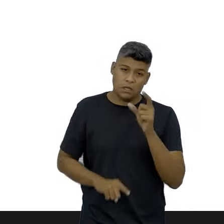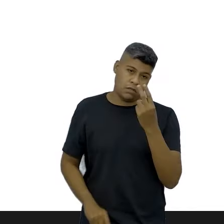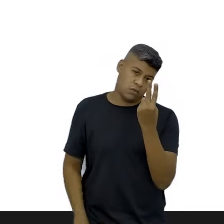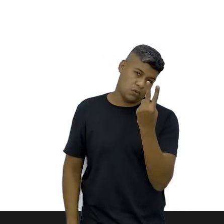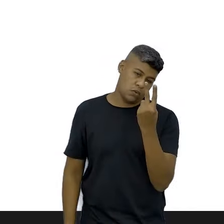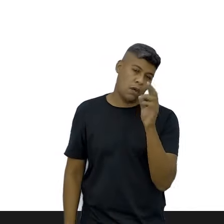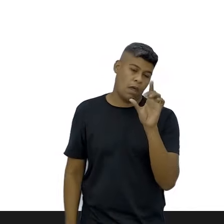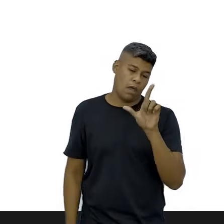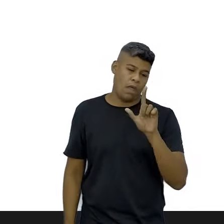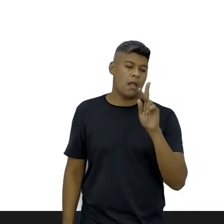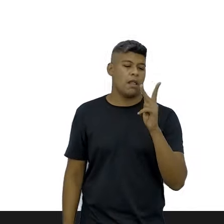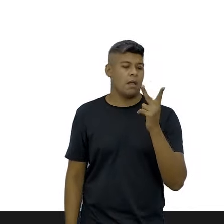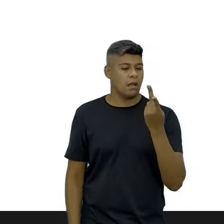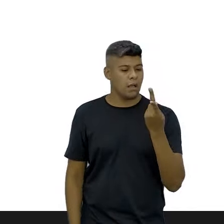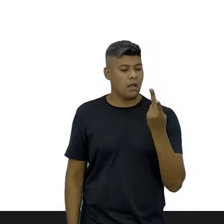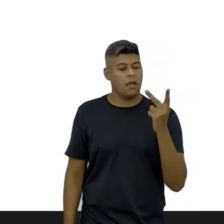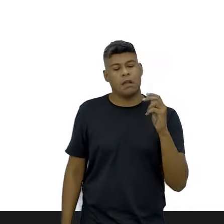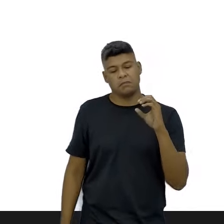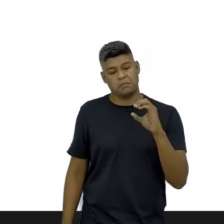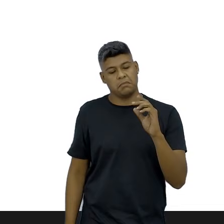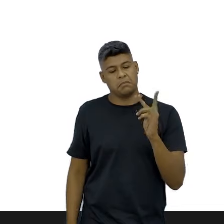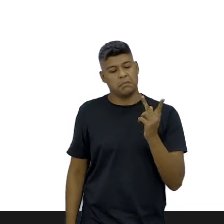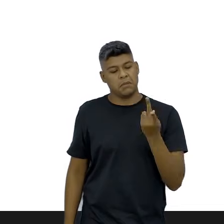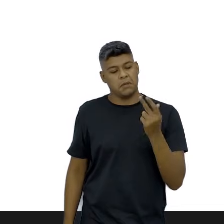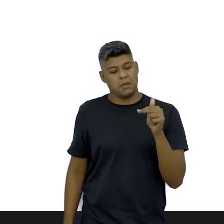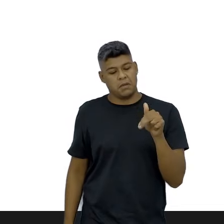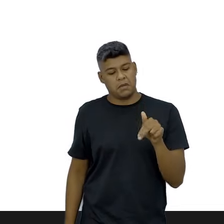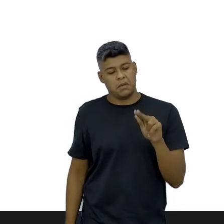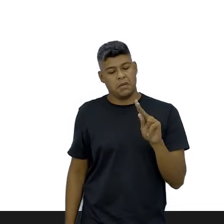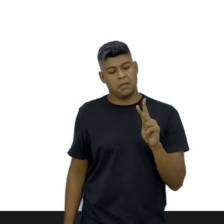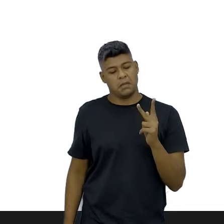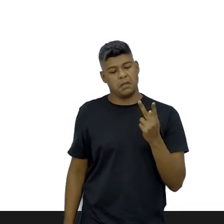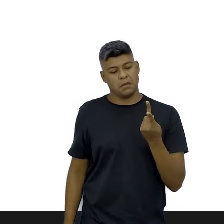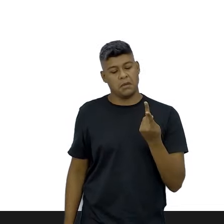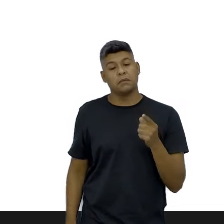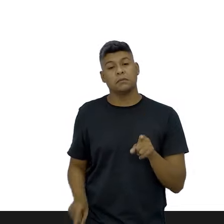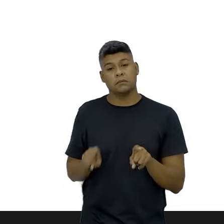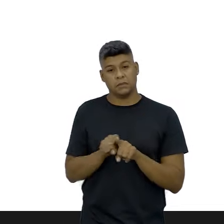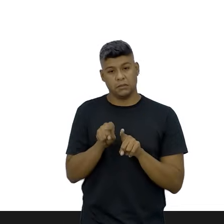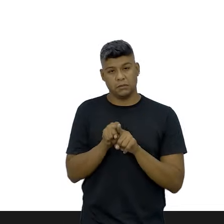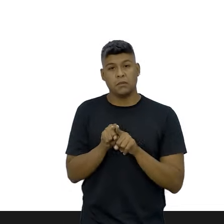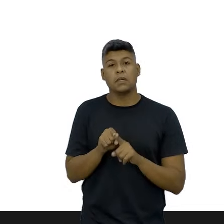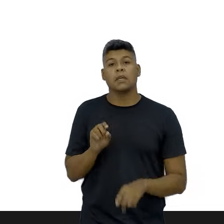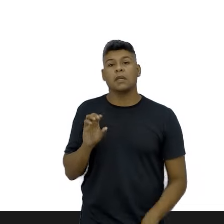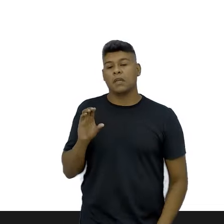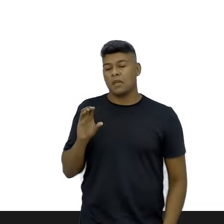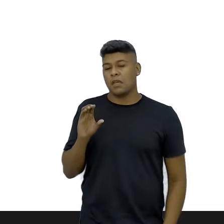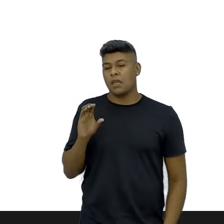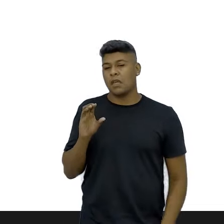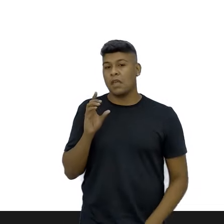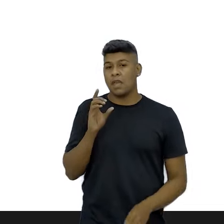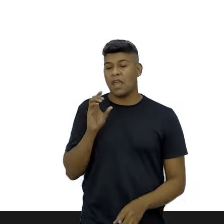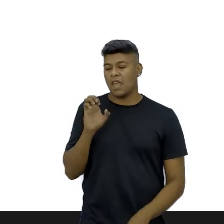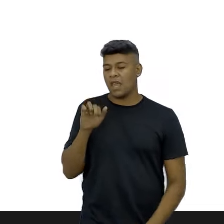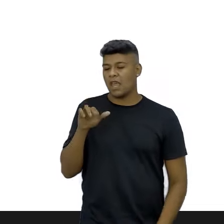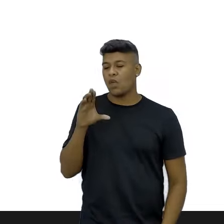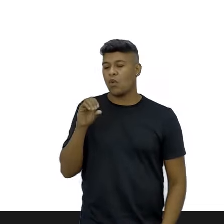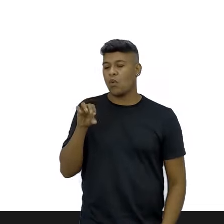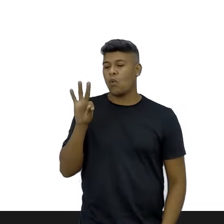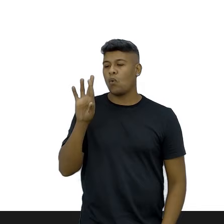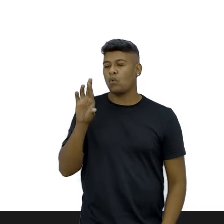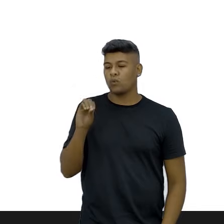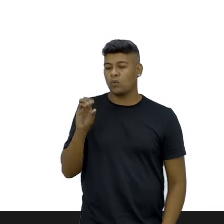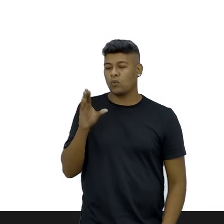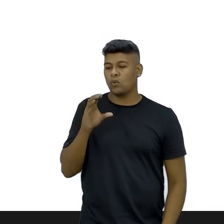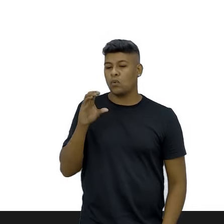caso do LH, do CH, NH, e também dos encontros consonantais, né, que não envolvem